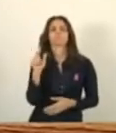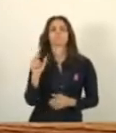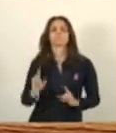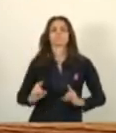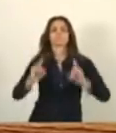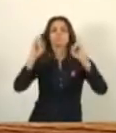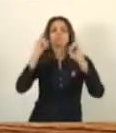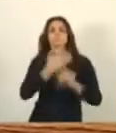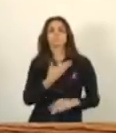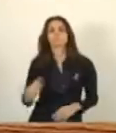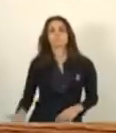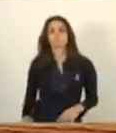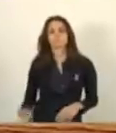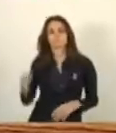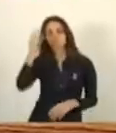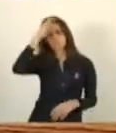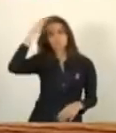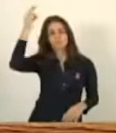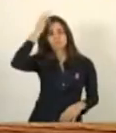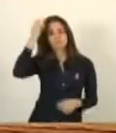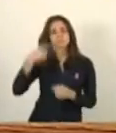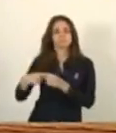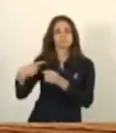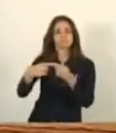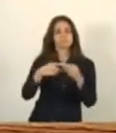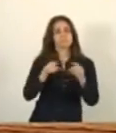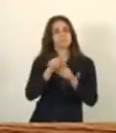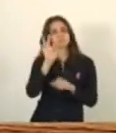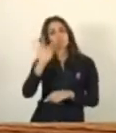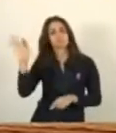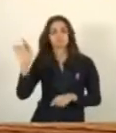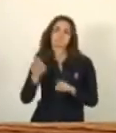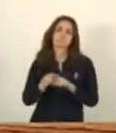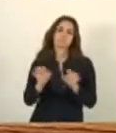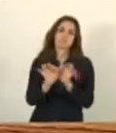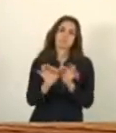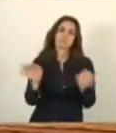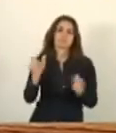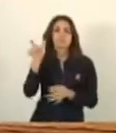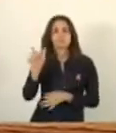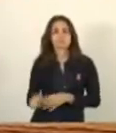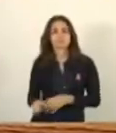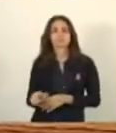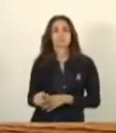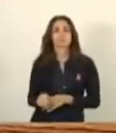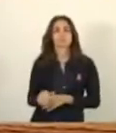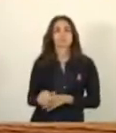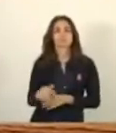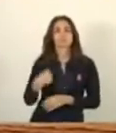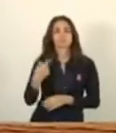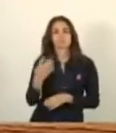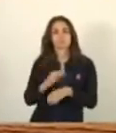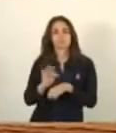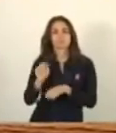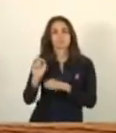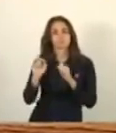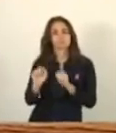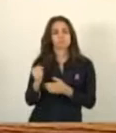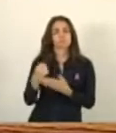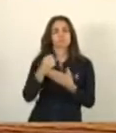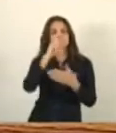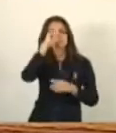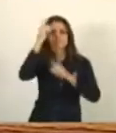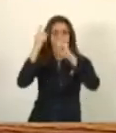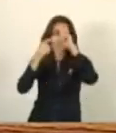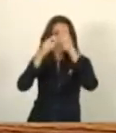públicos dos municípios do Estado e até mesmo da União, quem sabe? Pessoas simples, como é o caso do nosso técnico, podem ter grandes